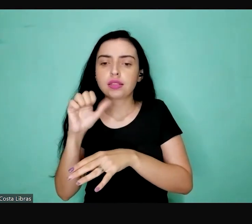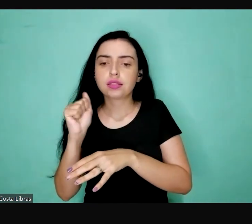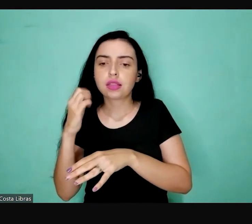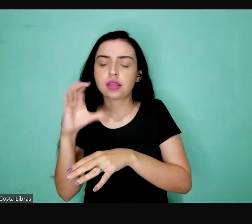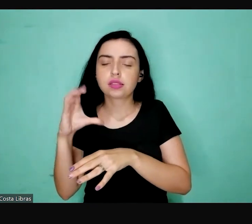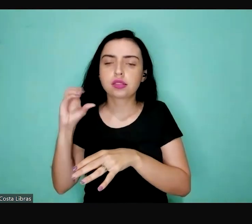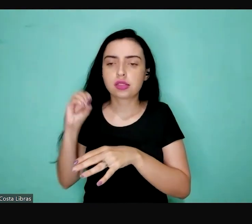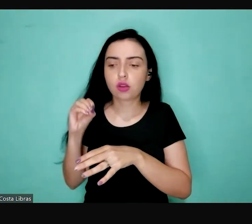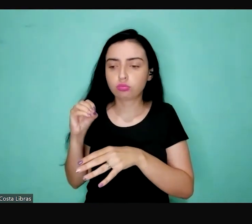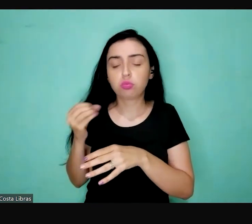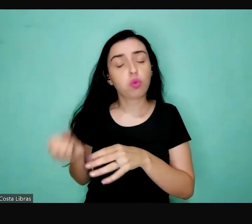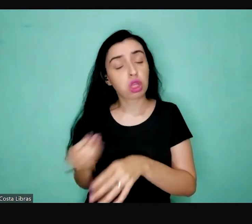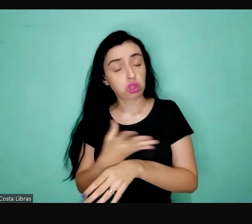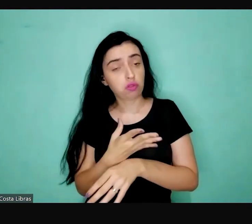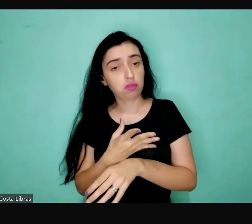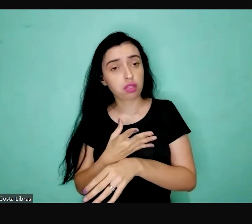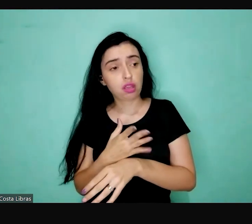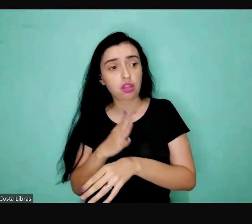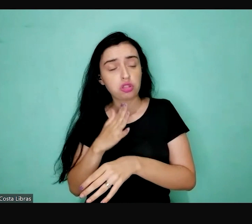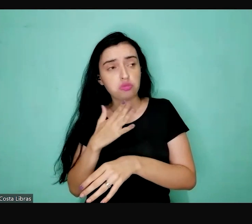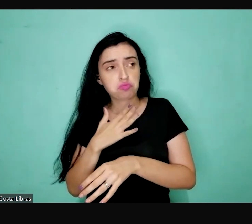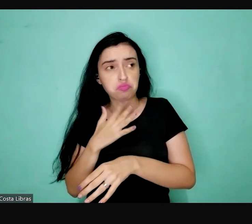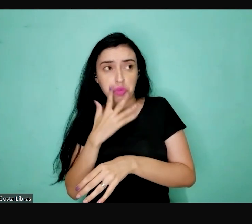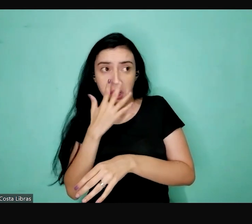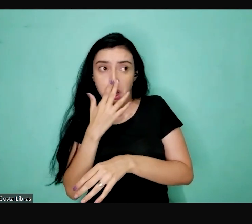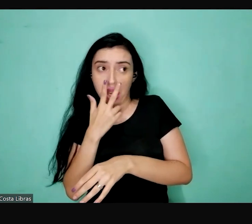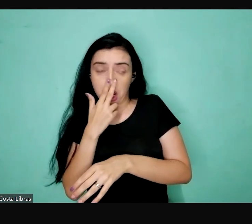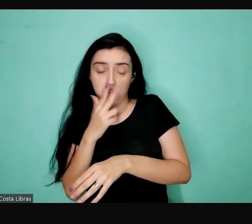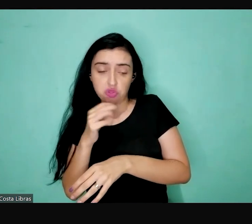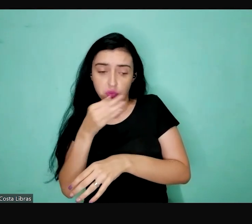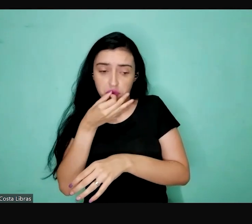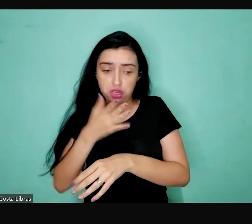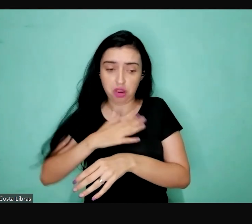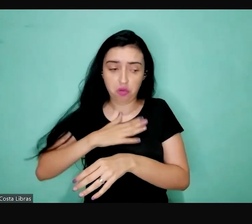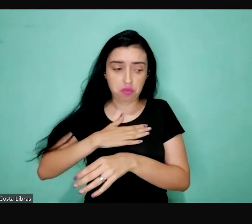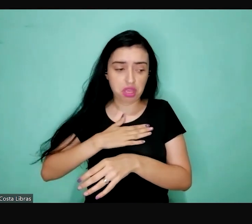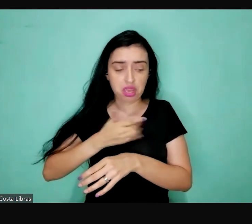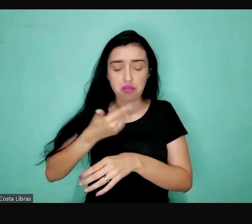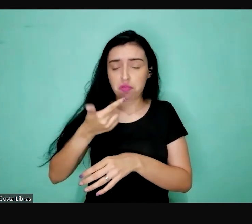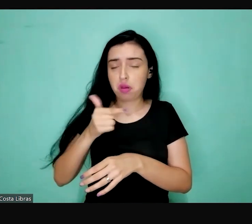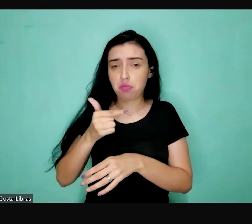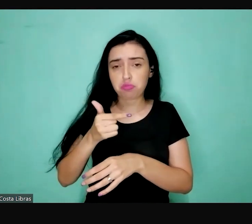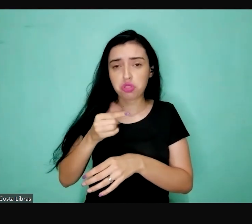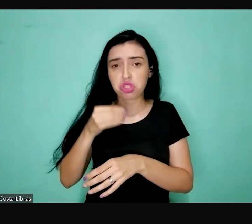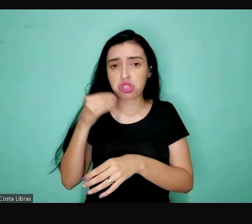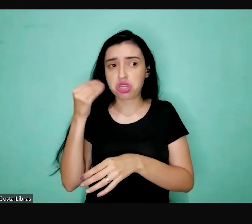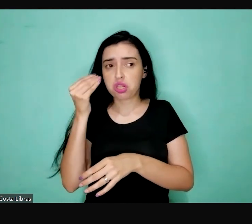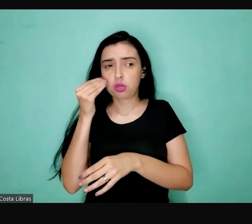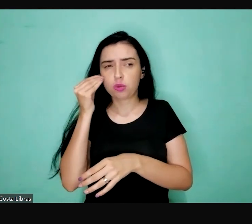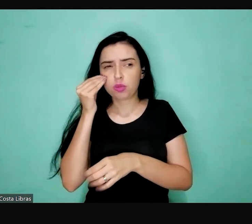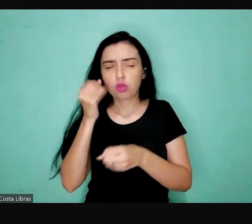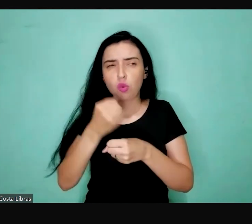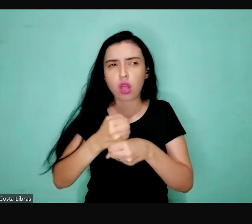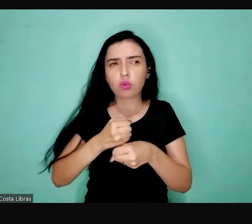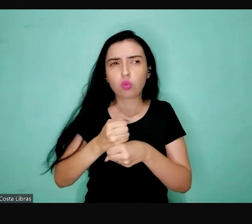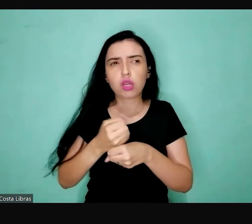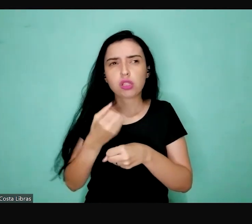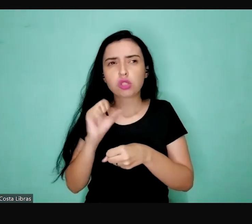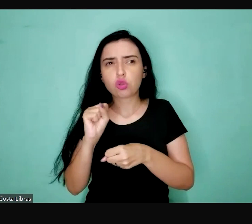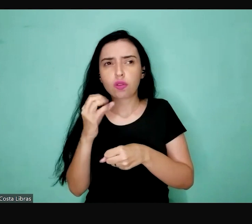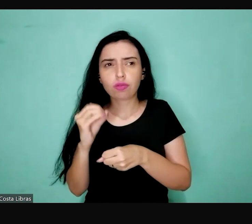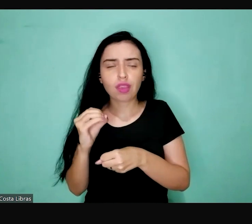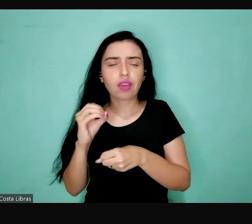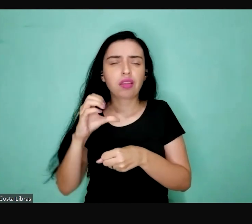que, particularmente para mim, não existia na minha experiência nos anos 80, 90,